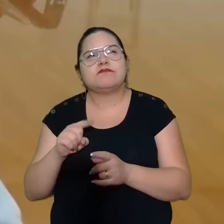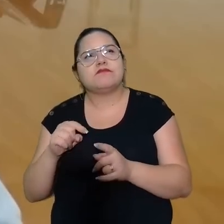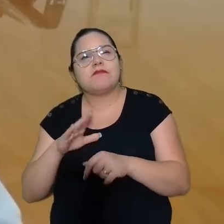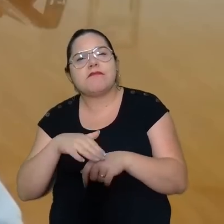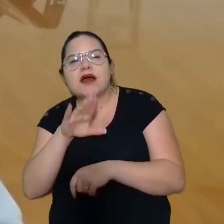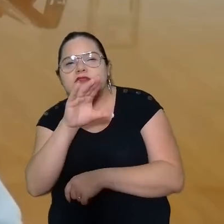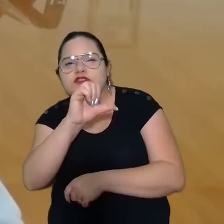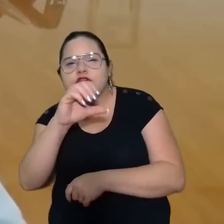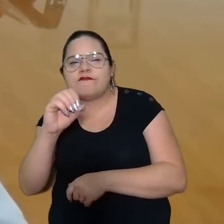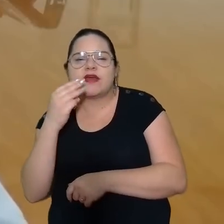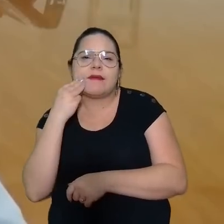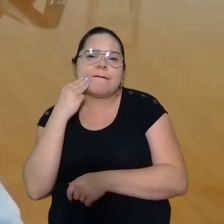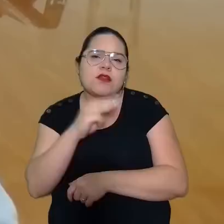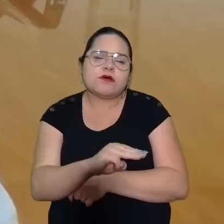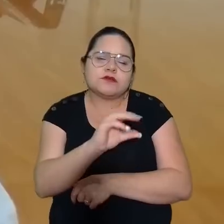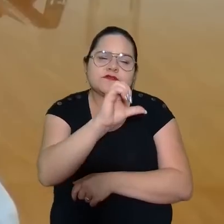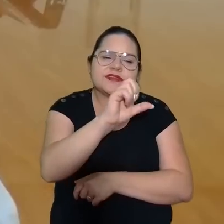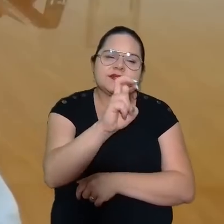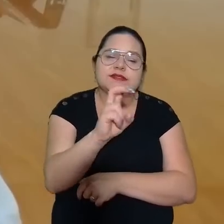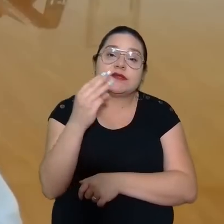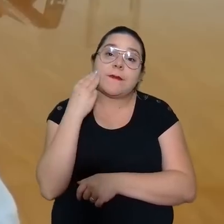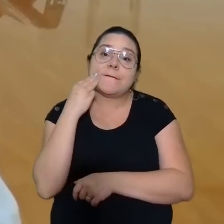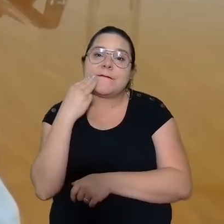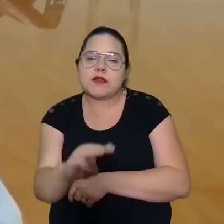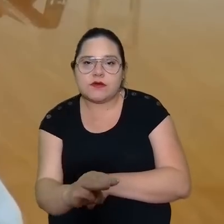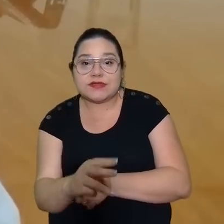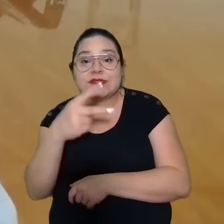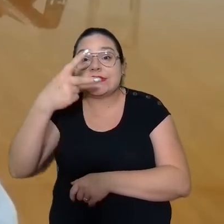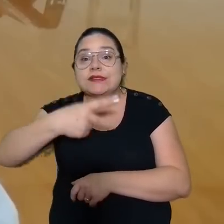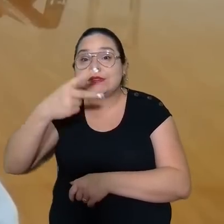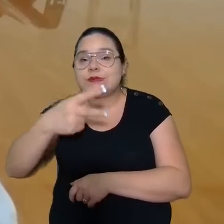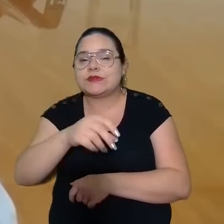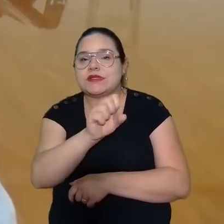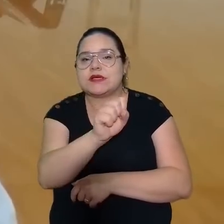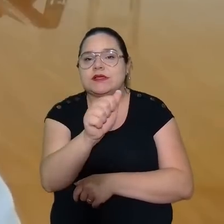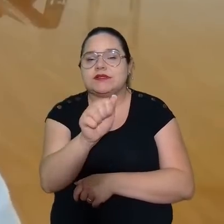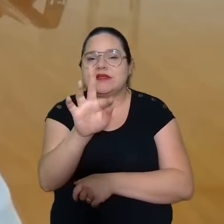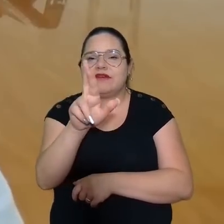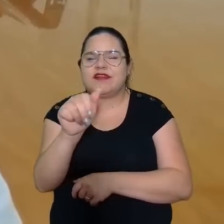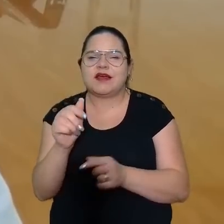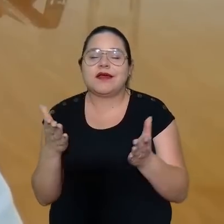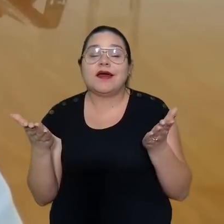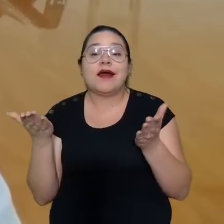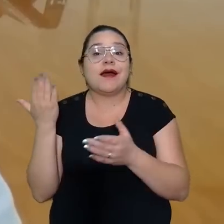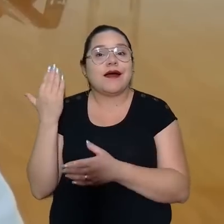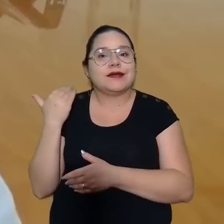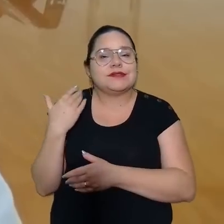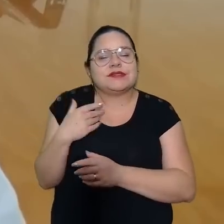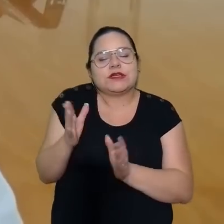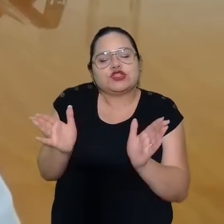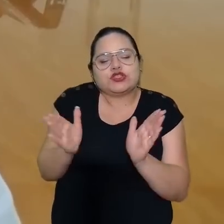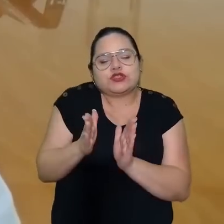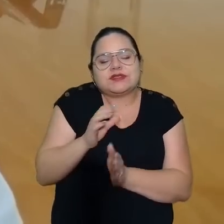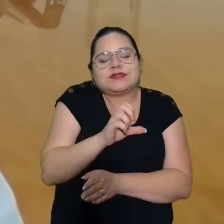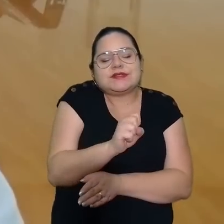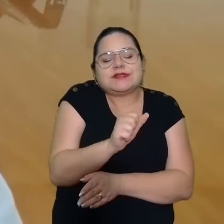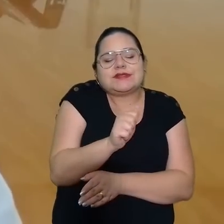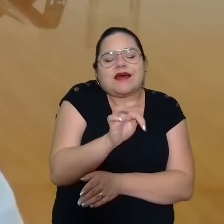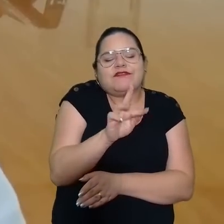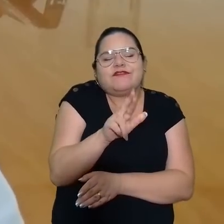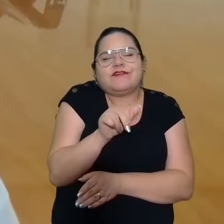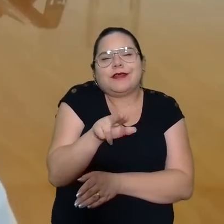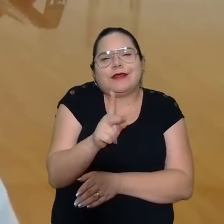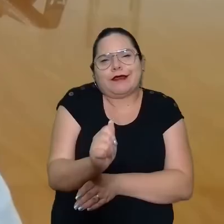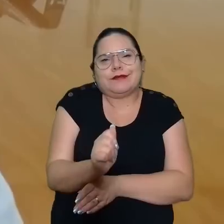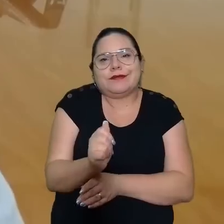90 milhões, 95 milhões, seja produzido na segunda safra, que era a safrinha e hoje é a grande safra de milho. E isso é coisa de 15